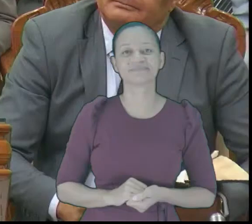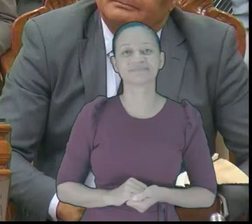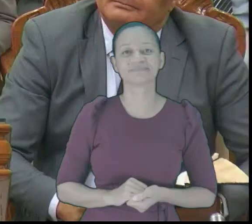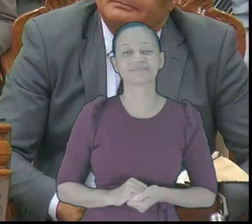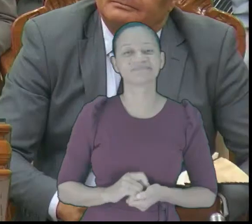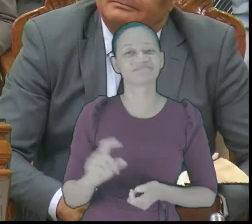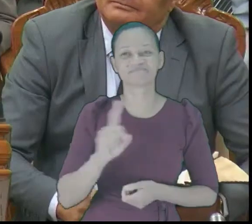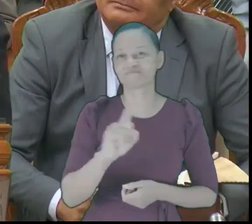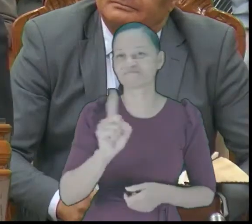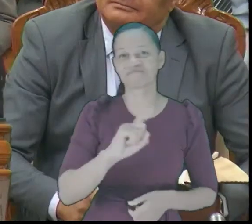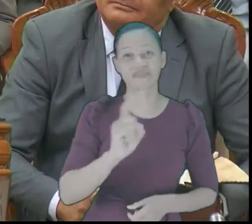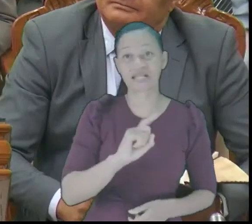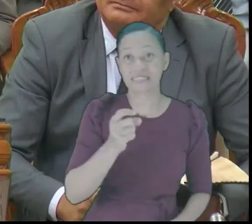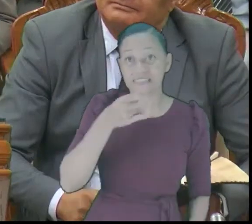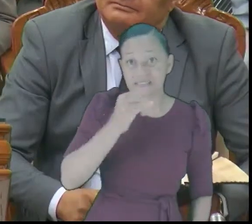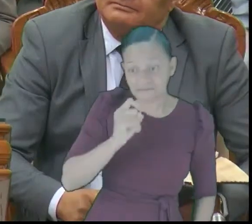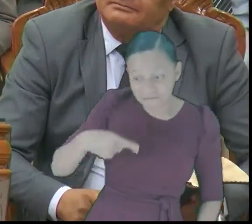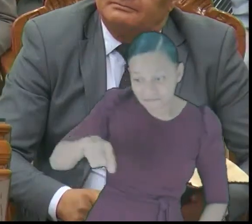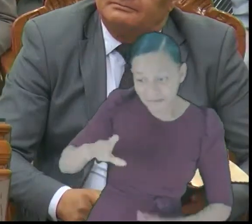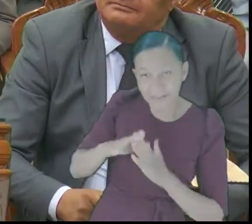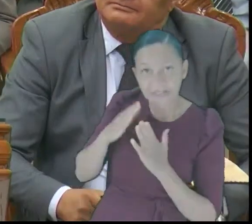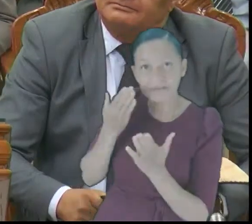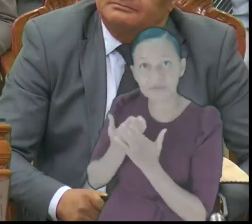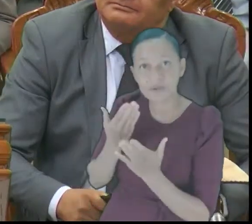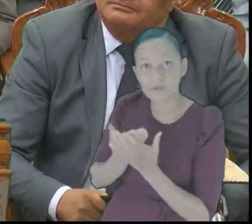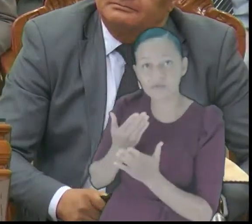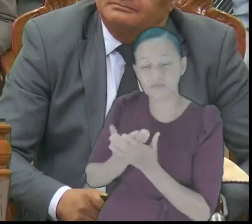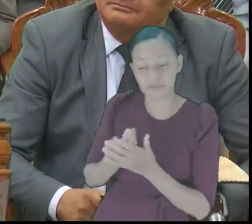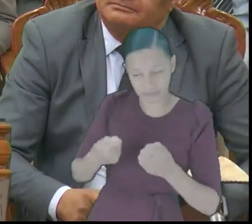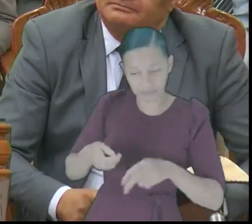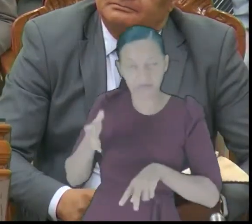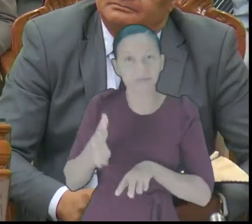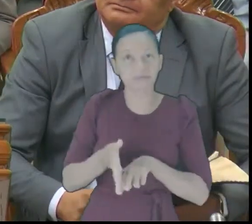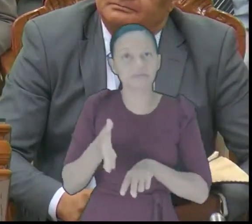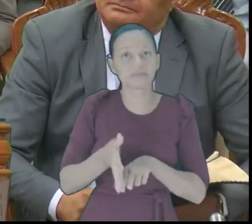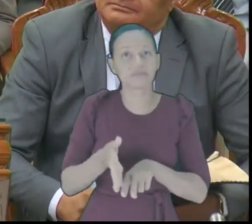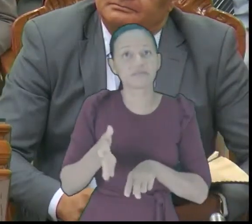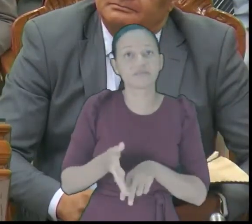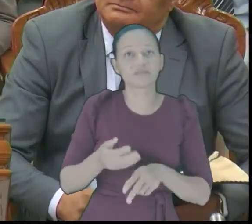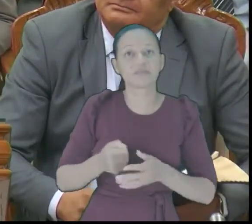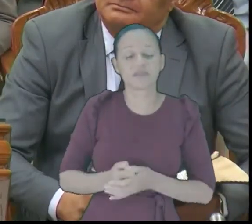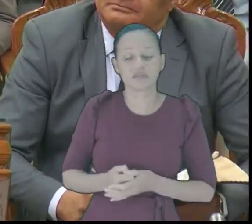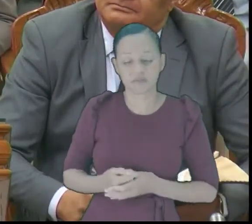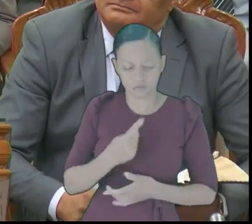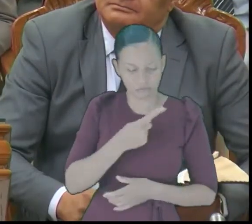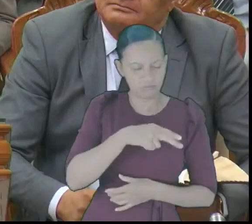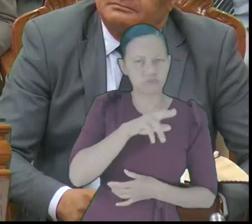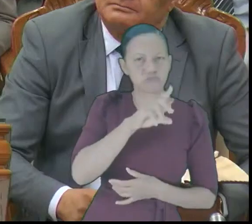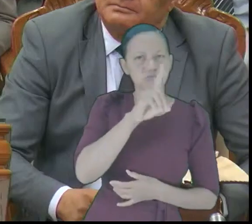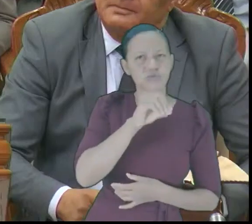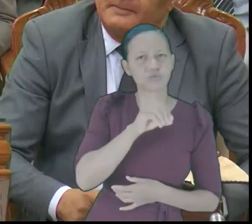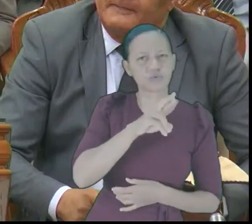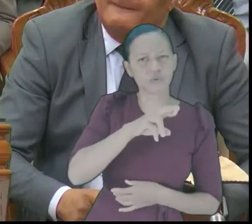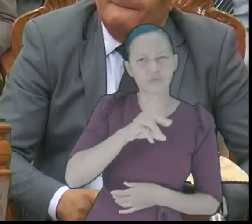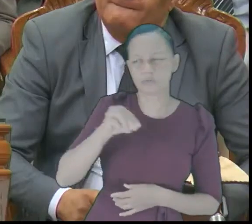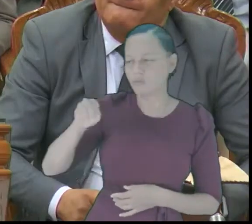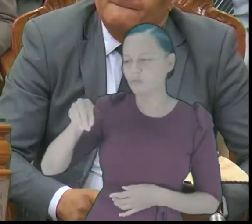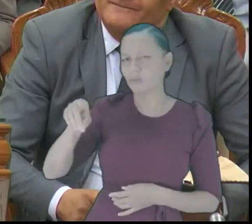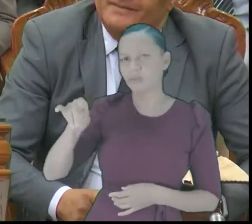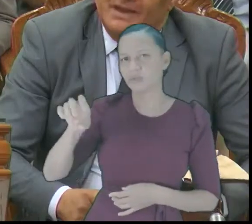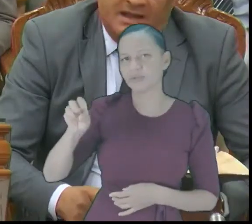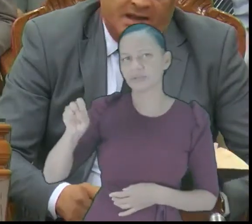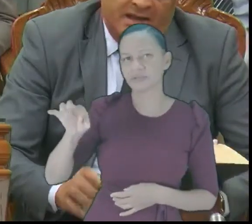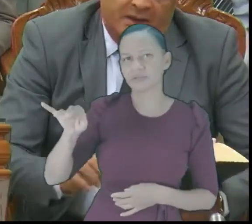Não. Se você vai para o colégio, você precisa vestir uma calça comprida que seja com pudor e modesta. Pudor